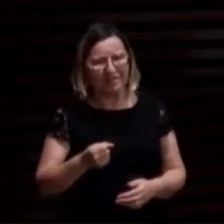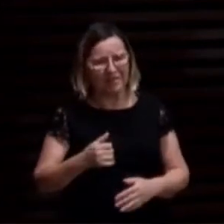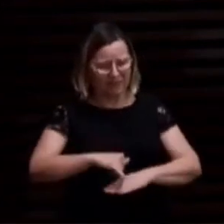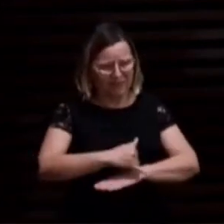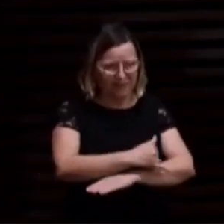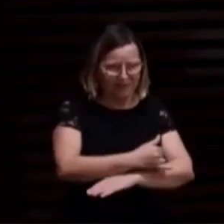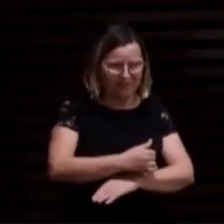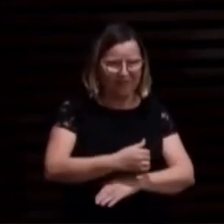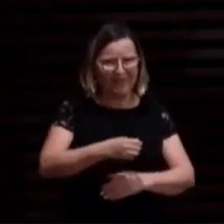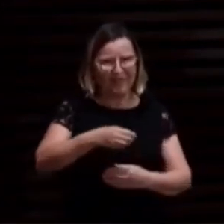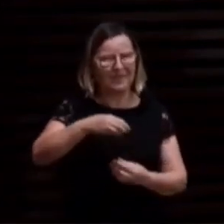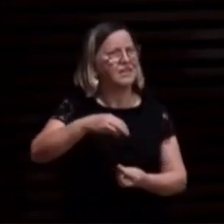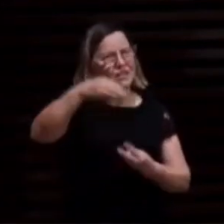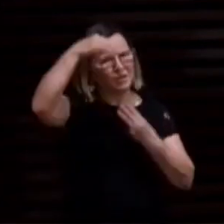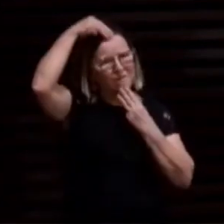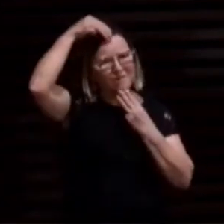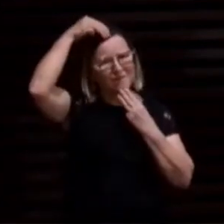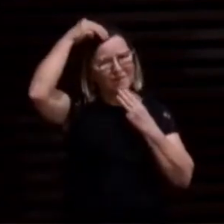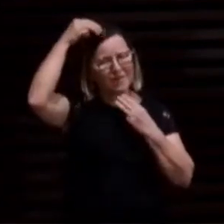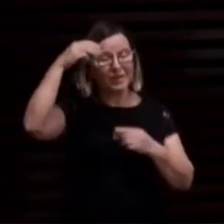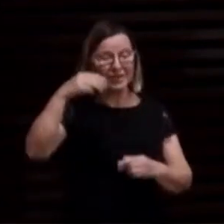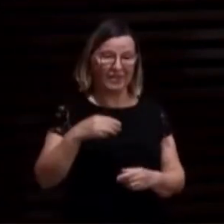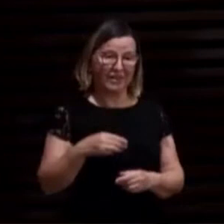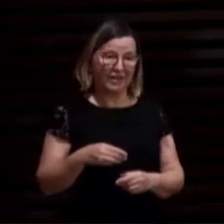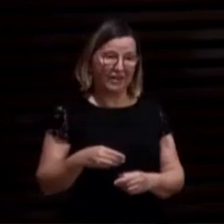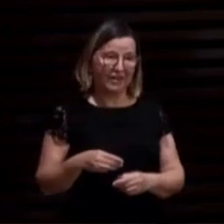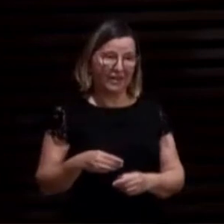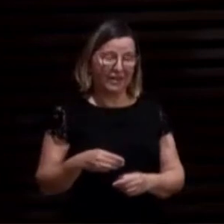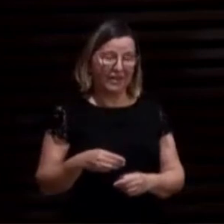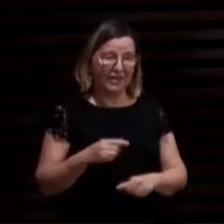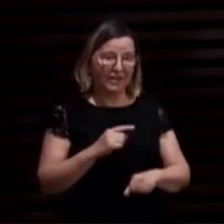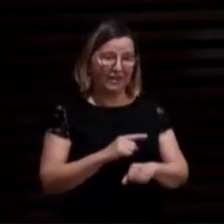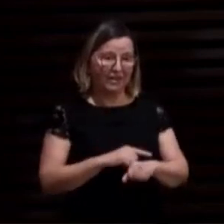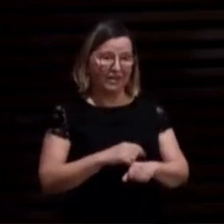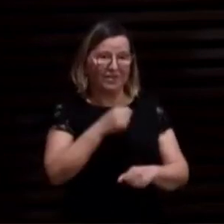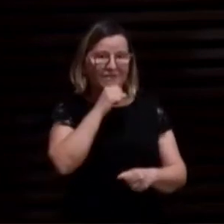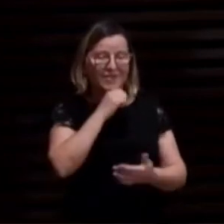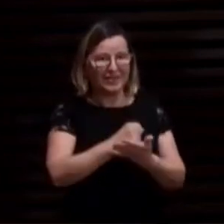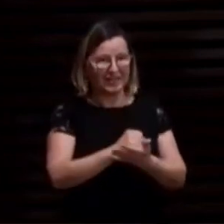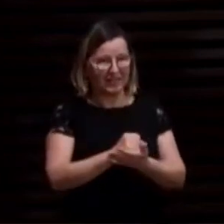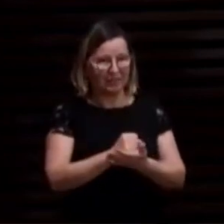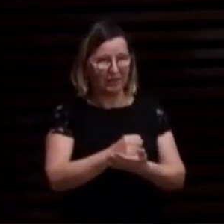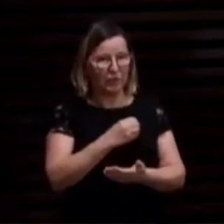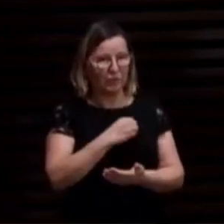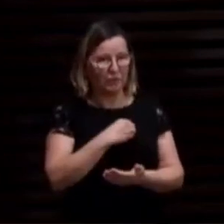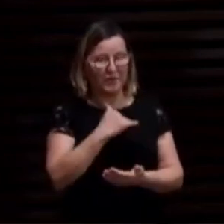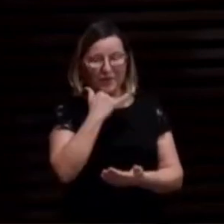Testamento, o pecado era perdoado, mas o assunto da nossa natureza não é